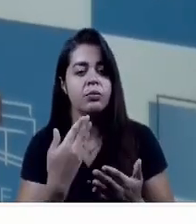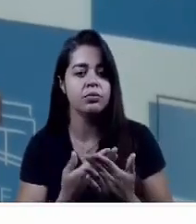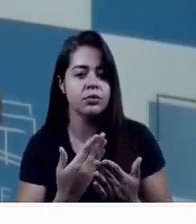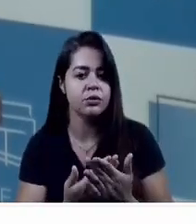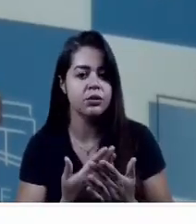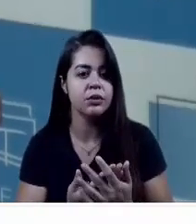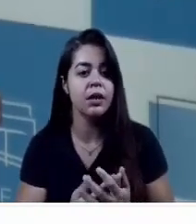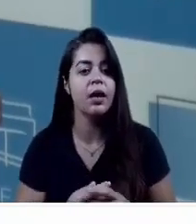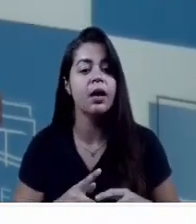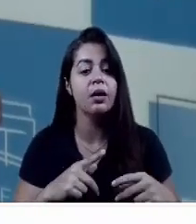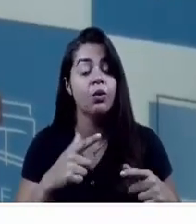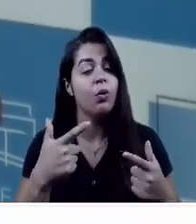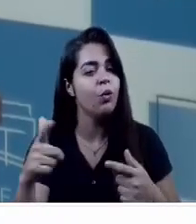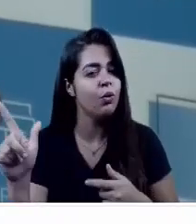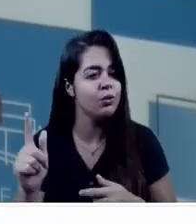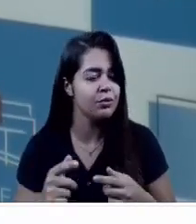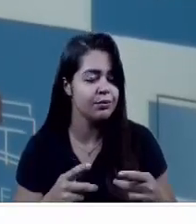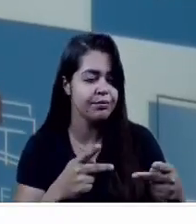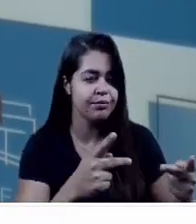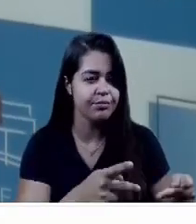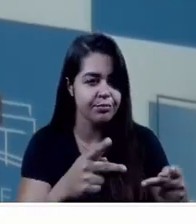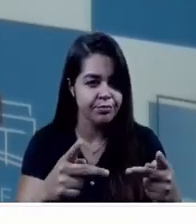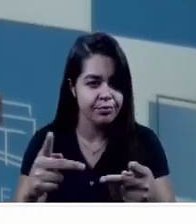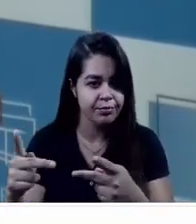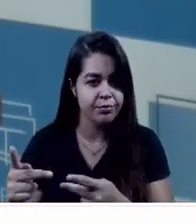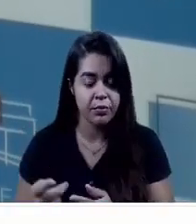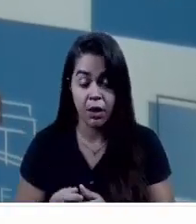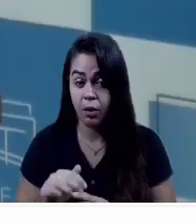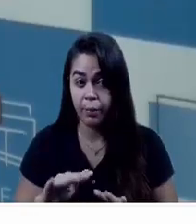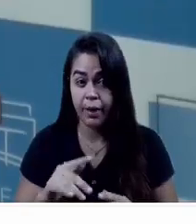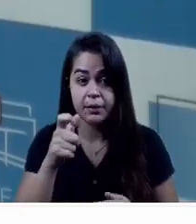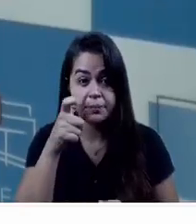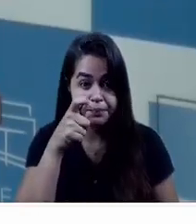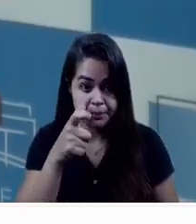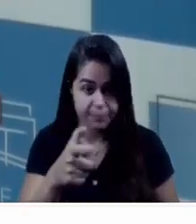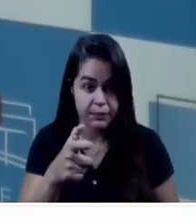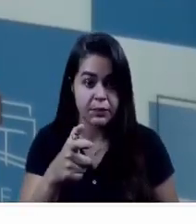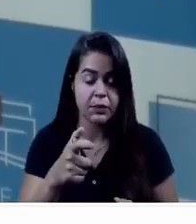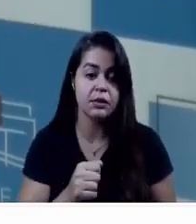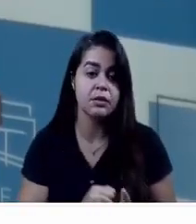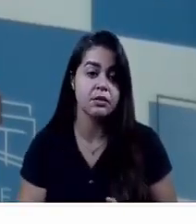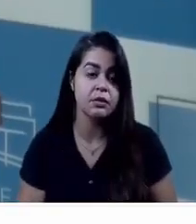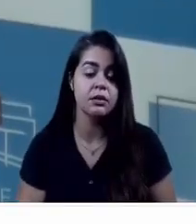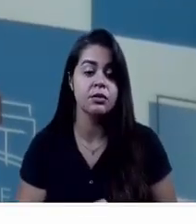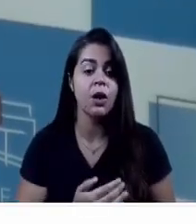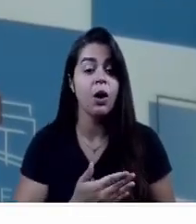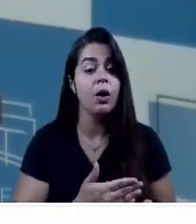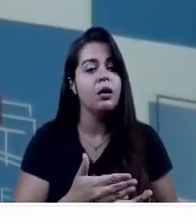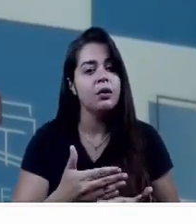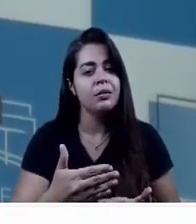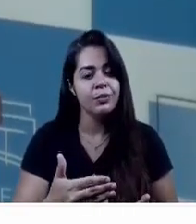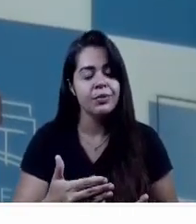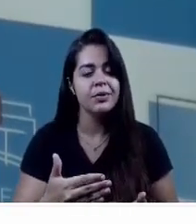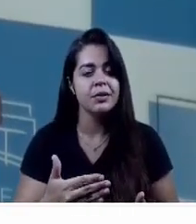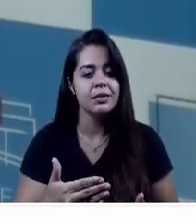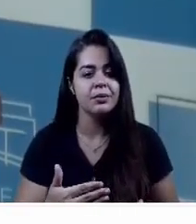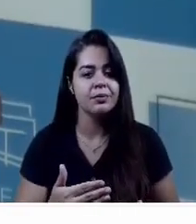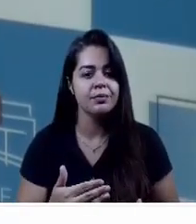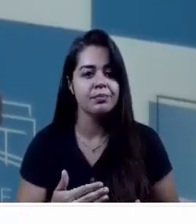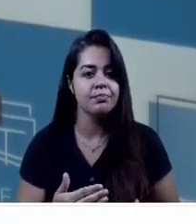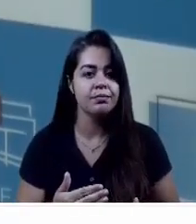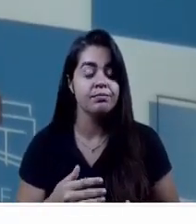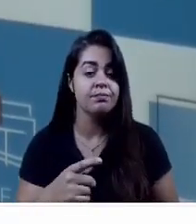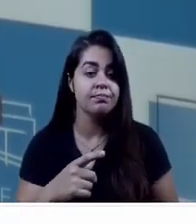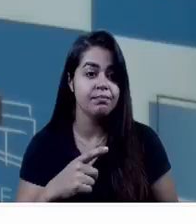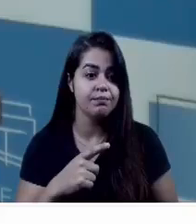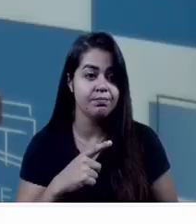acho interessante a gente realmente começar por quem já tem sucesso, né? Precisamos